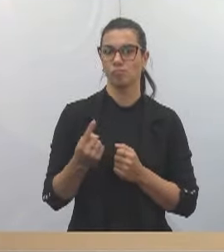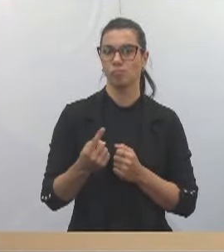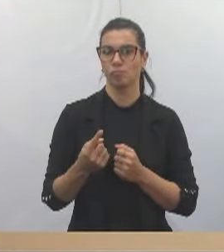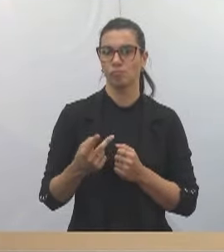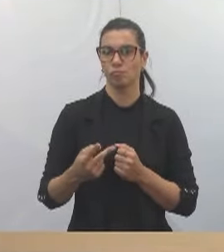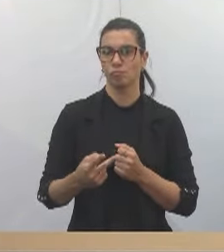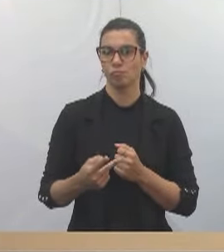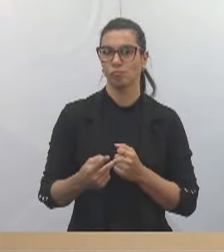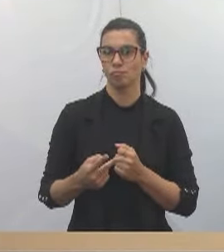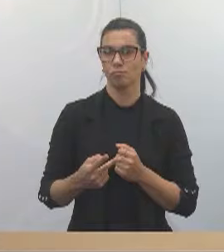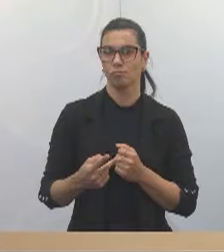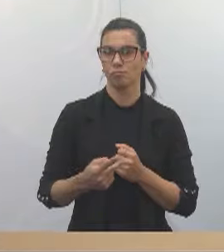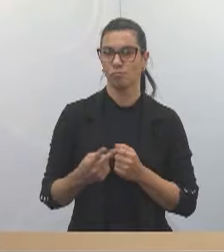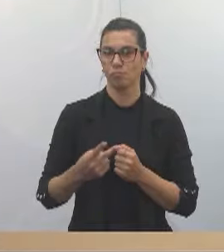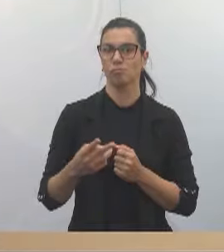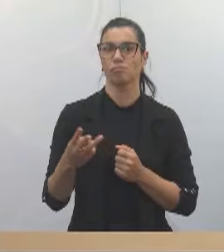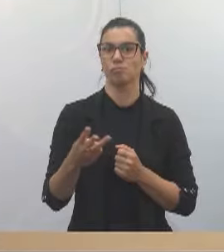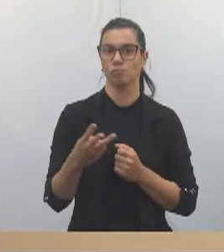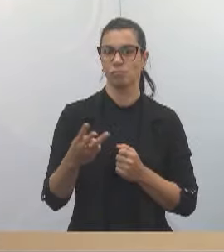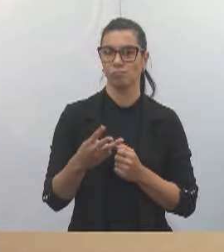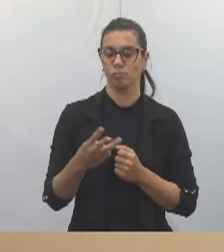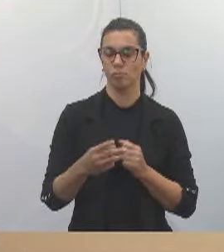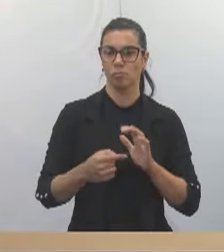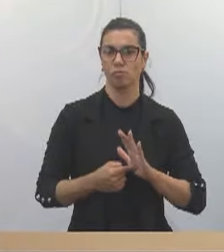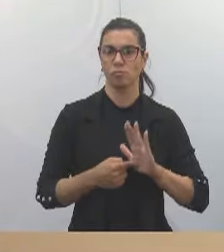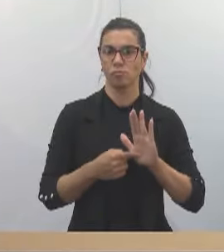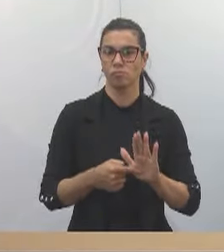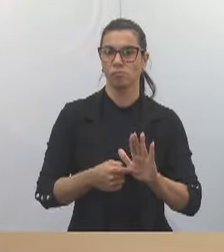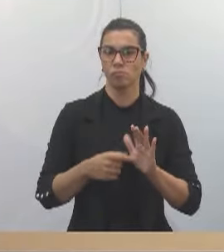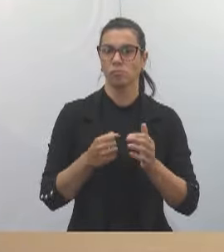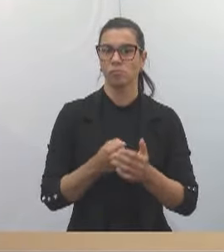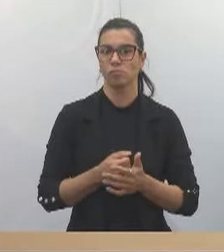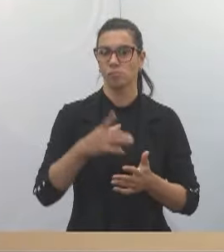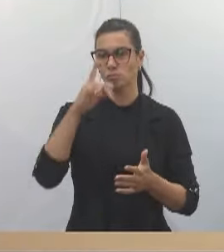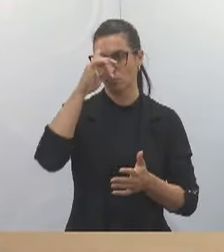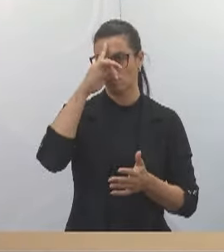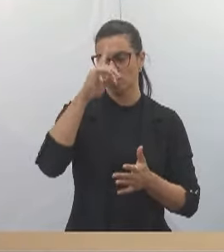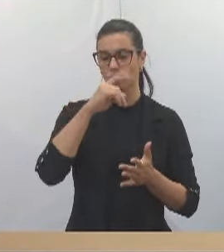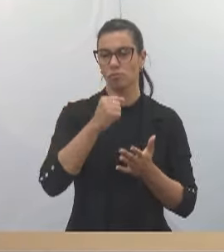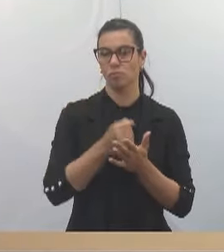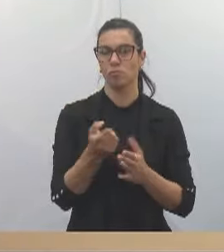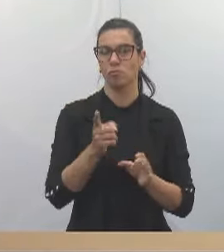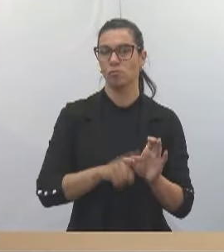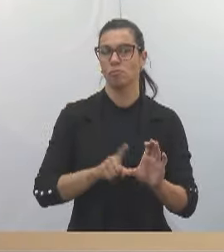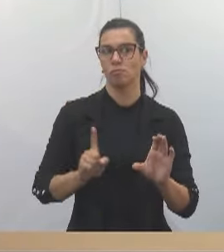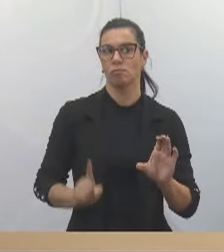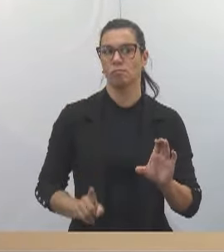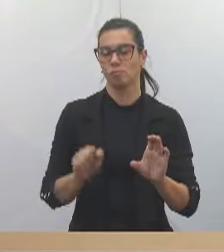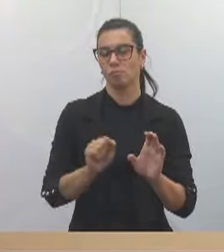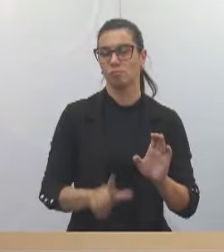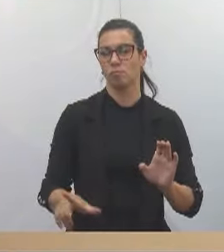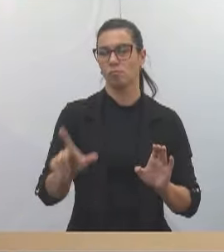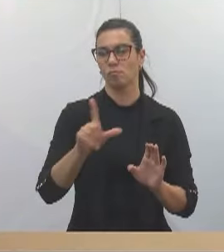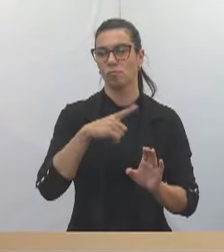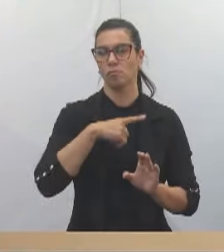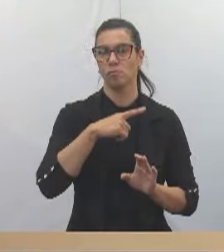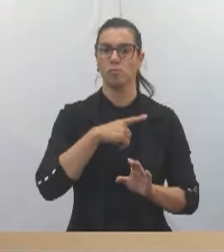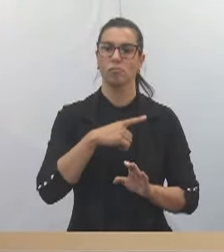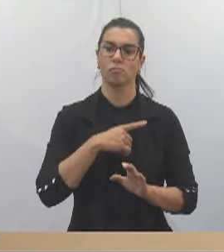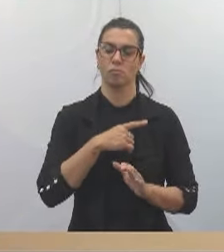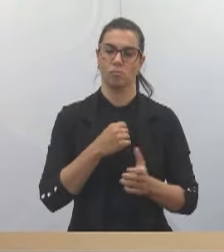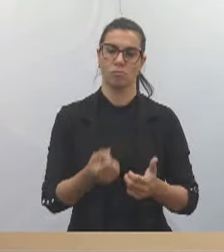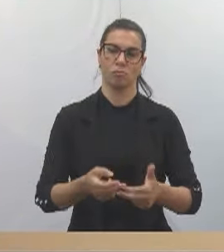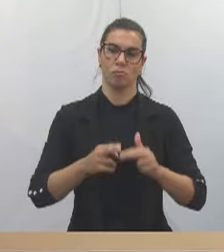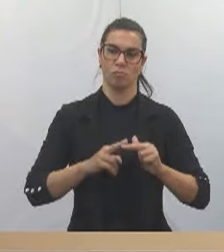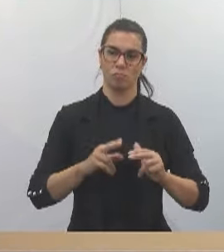1º, do artigo 1º, 2º e 3º. A previsão da sanção tem independência lógica das normas primárias e, por